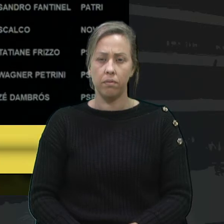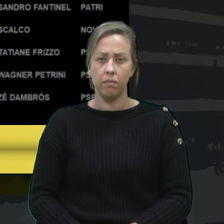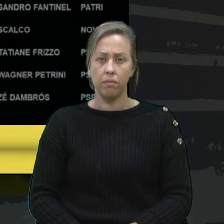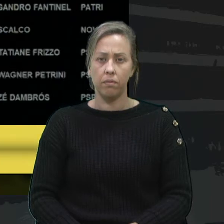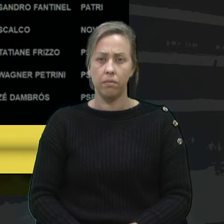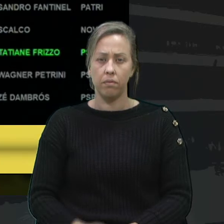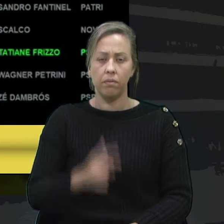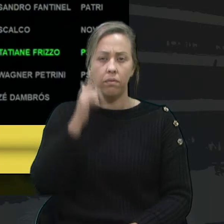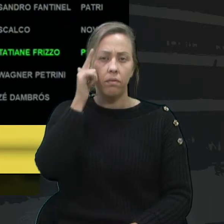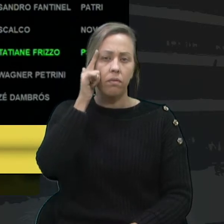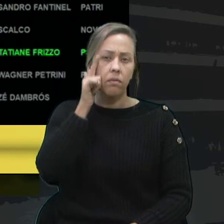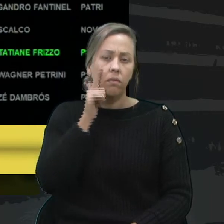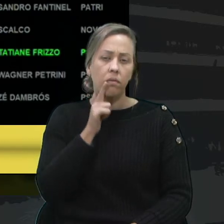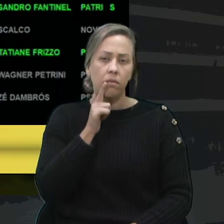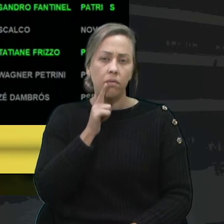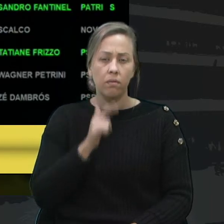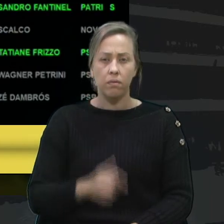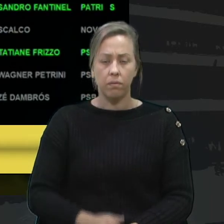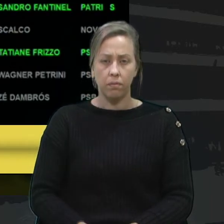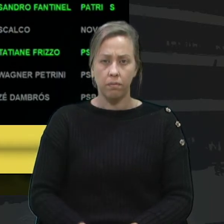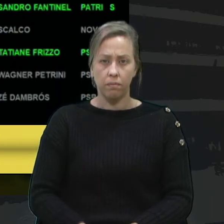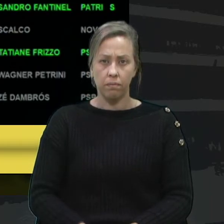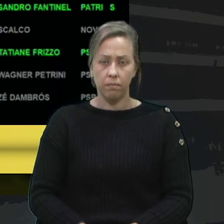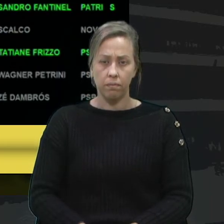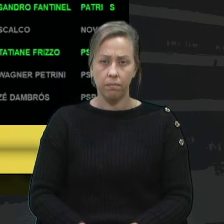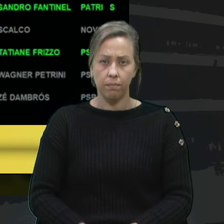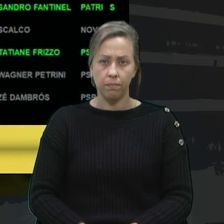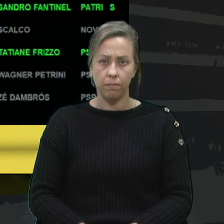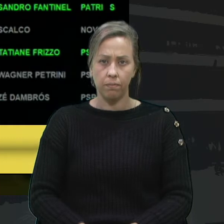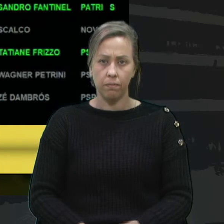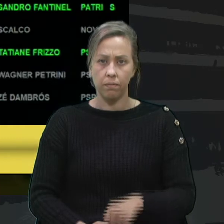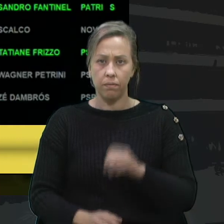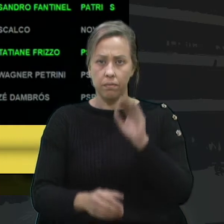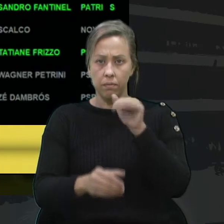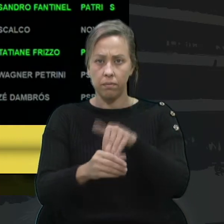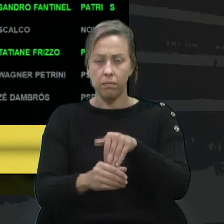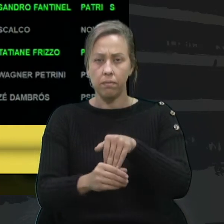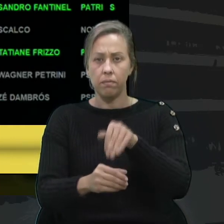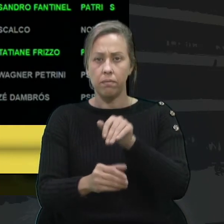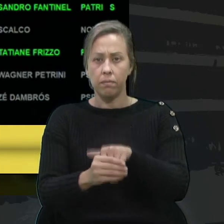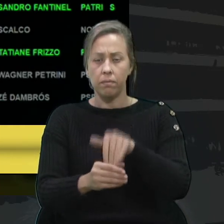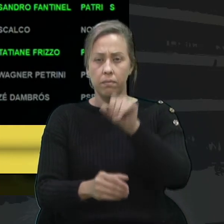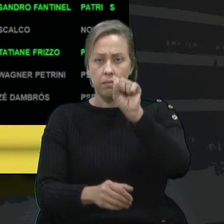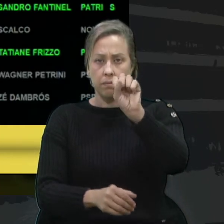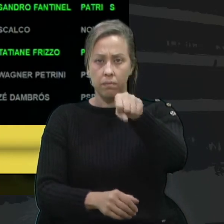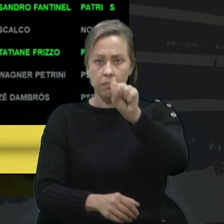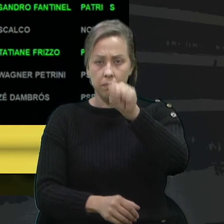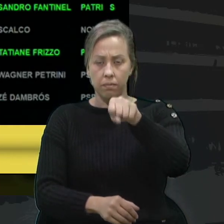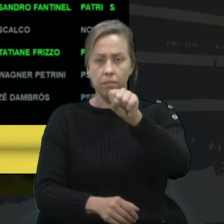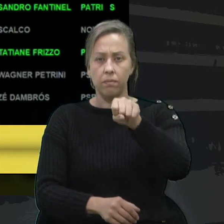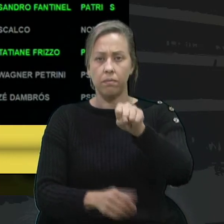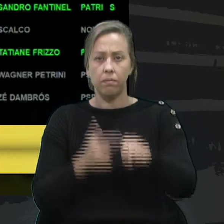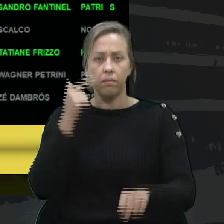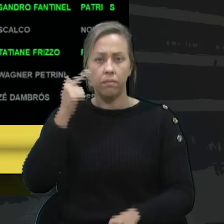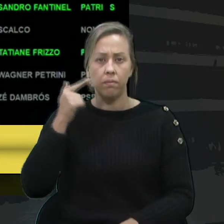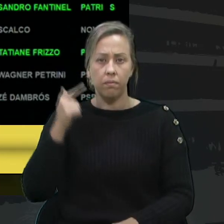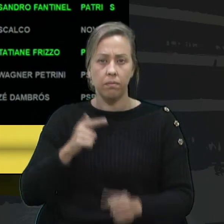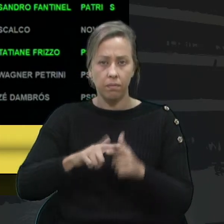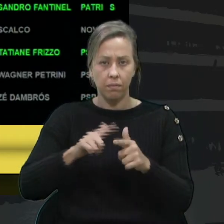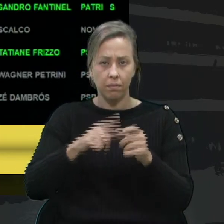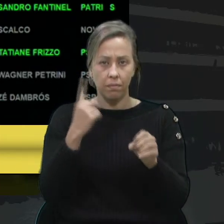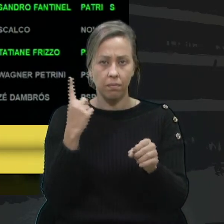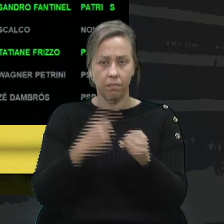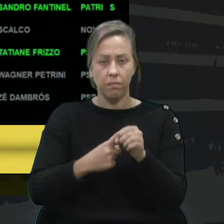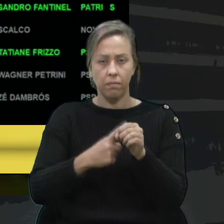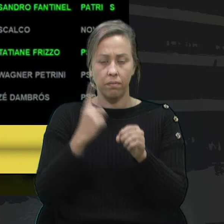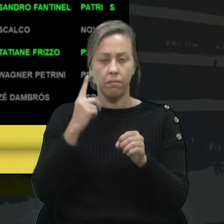Vereador Lucas Carinhato, como vota? Voto sim, a vereadora Gladys está dizendo que vota sim, acho que ela está com problema